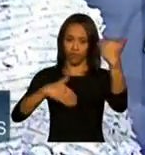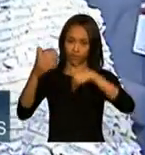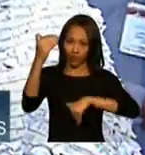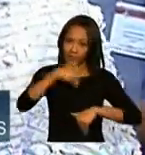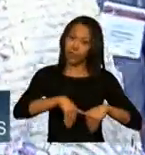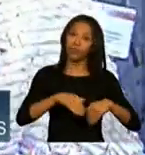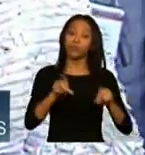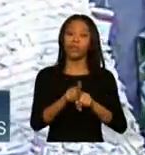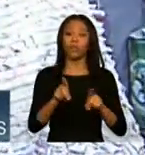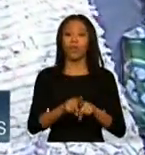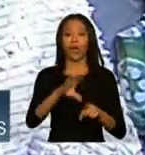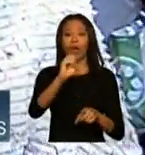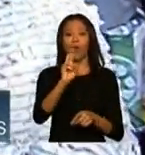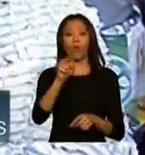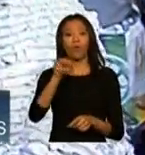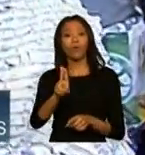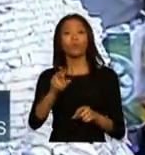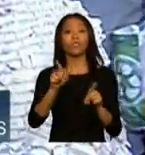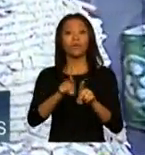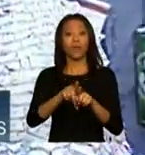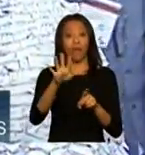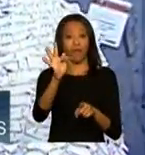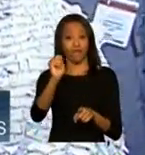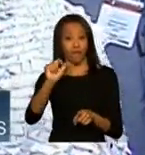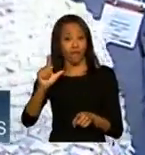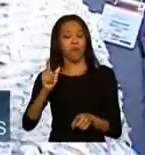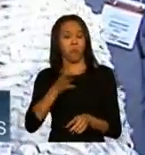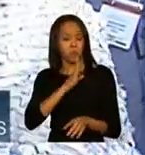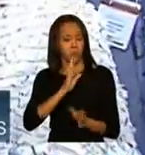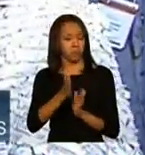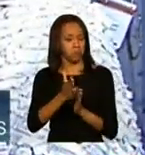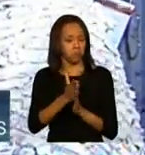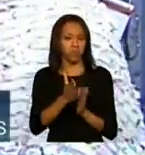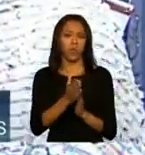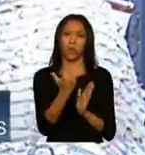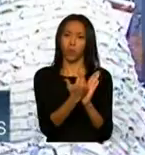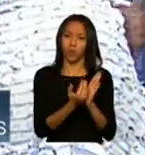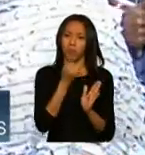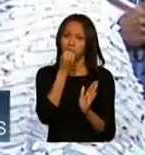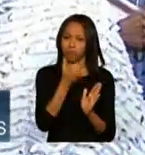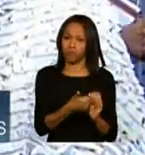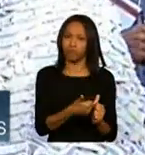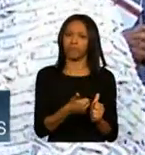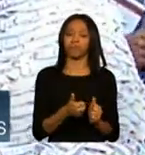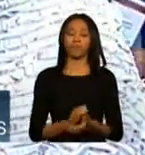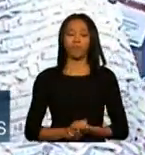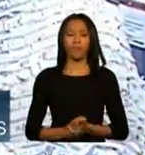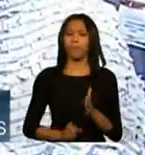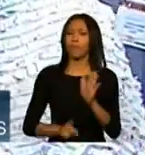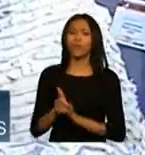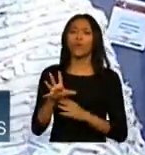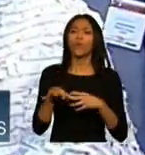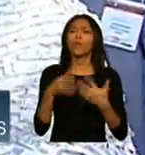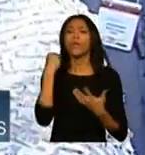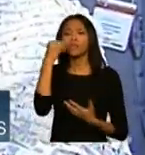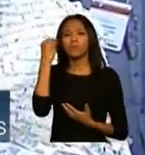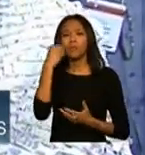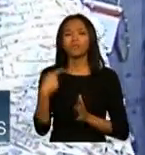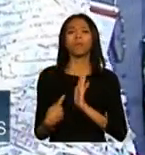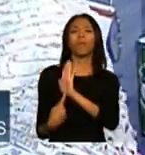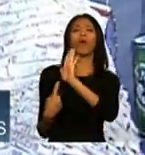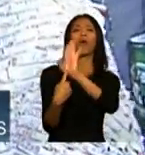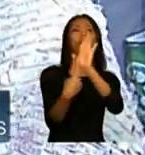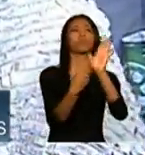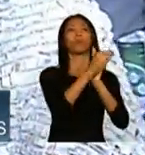Nações Unidas, reconhecendo que esse é um programa não só inovador, mas muito eficiente. Bom, e o que essa experiência pode mostrar para outros